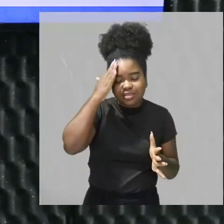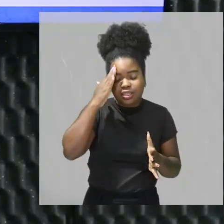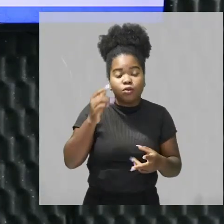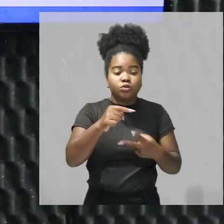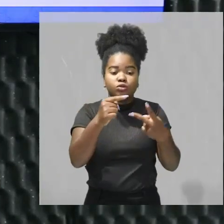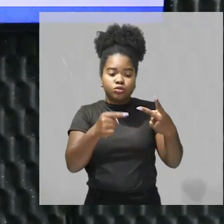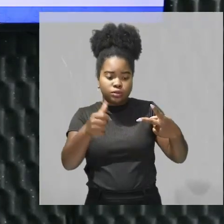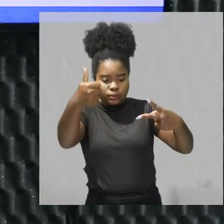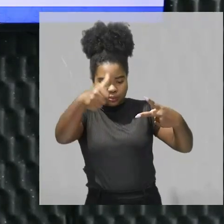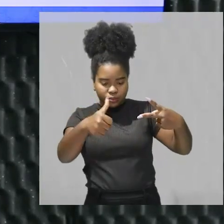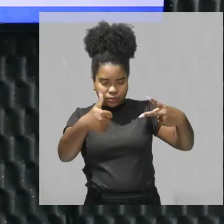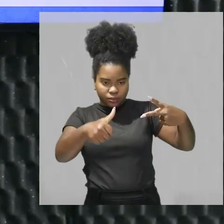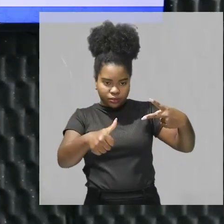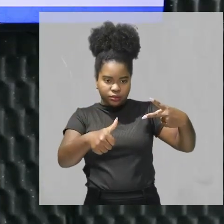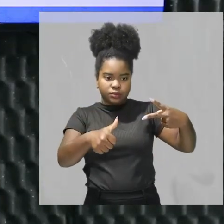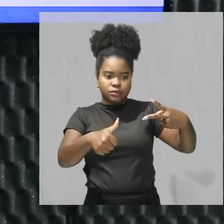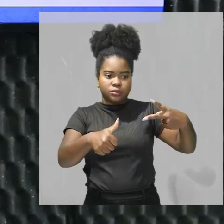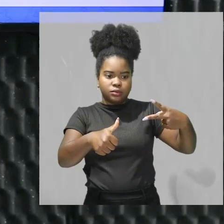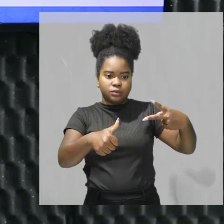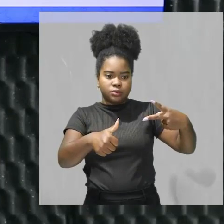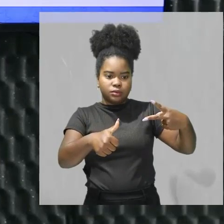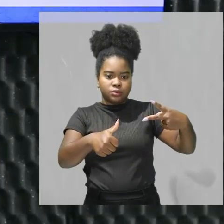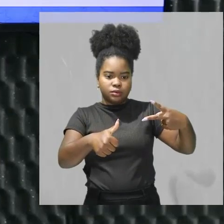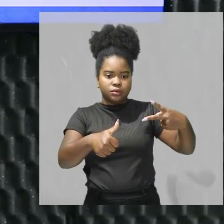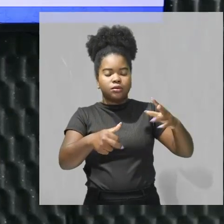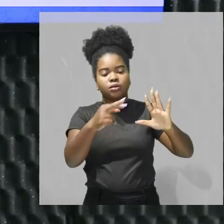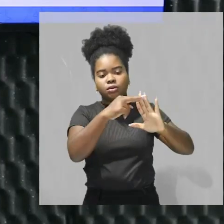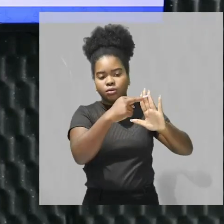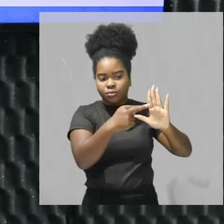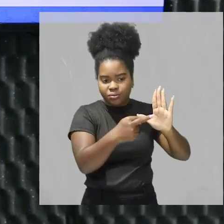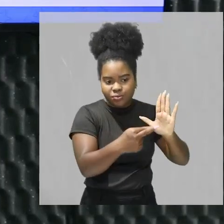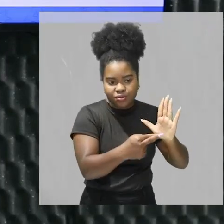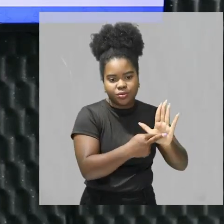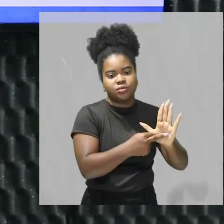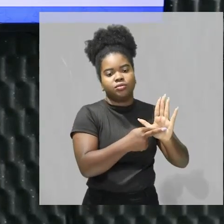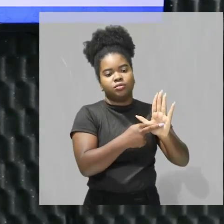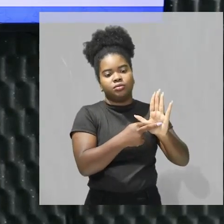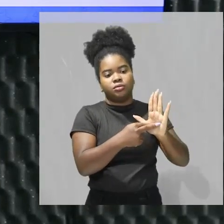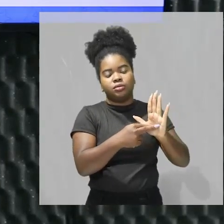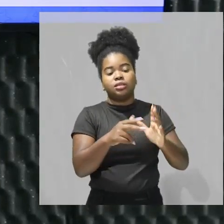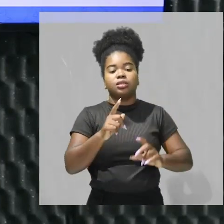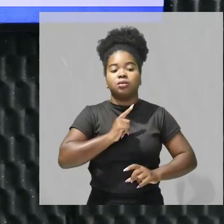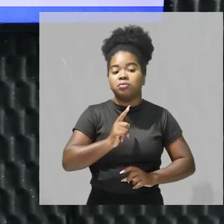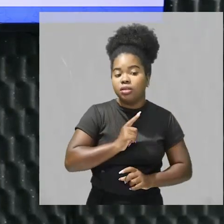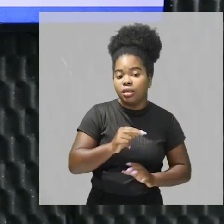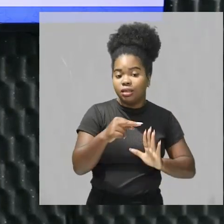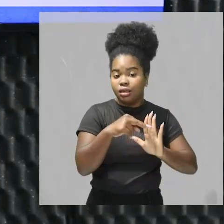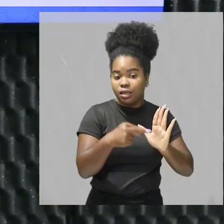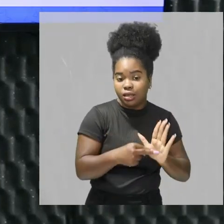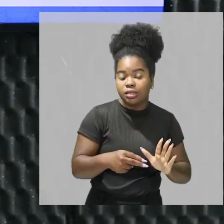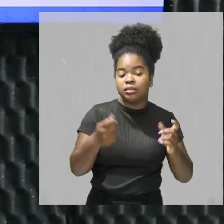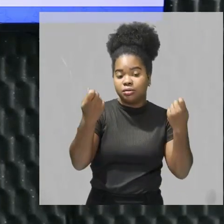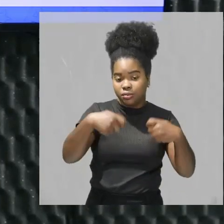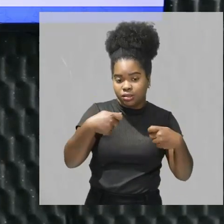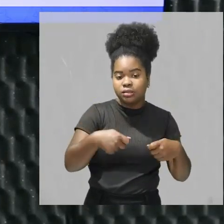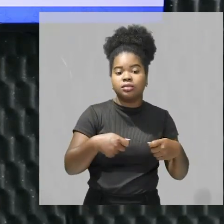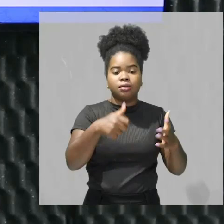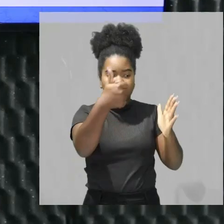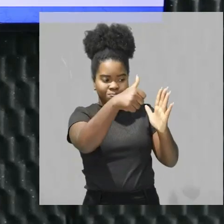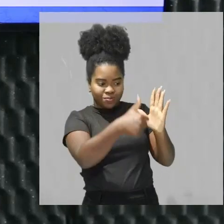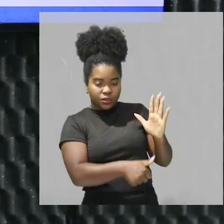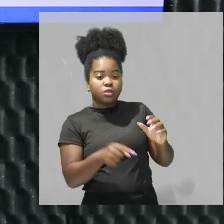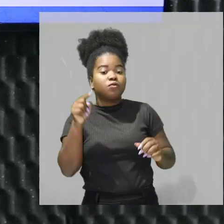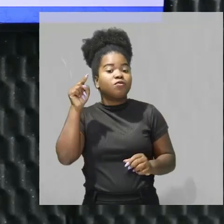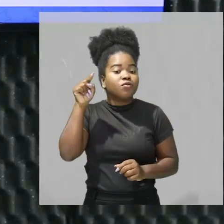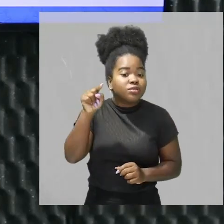acordo com os seguintes critérios. Turma, tem critérios que serão avaliados. Então, vocês têm que seguir esses